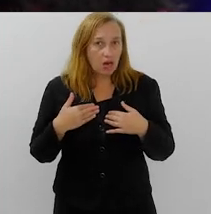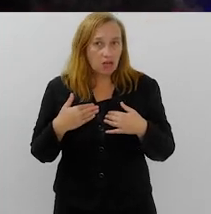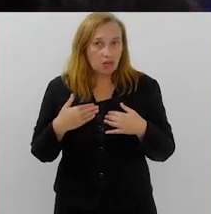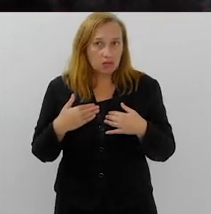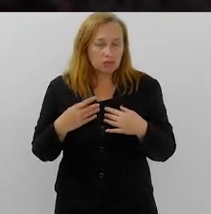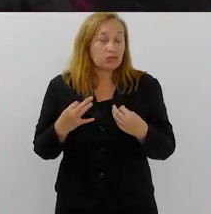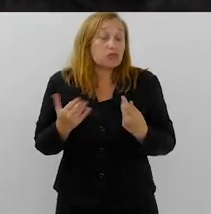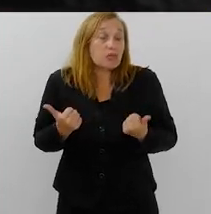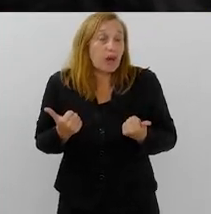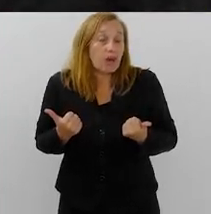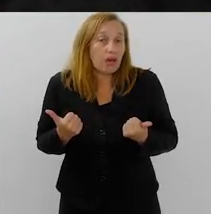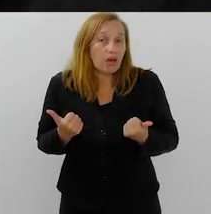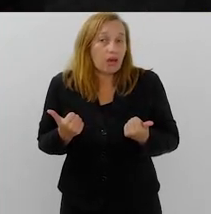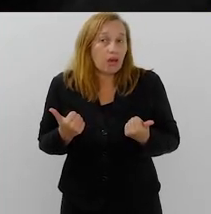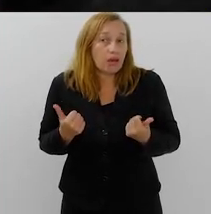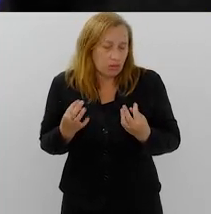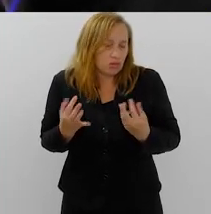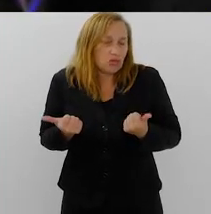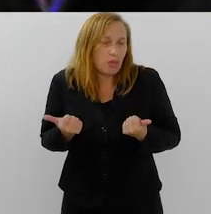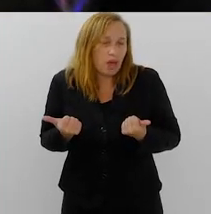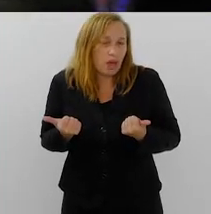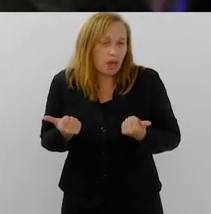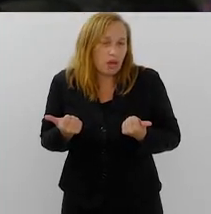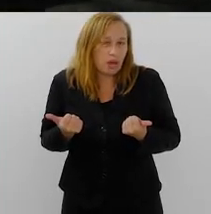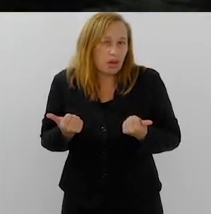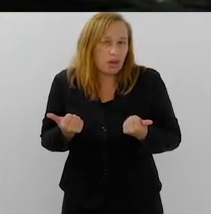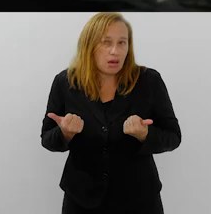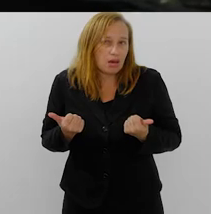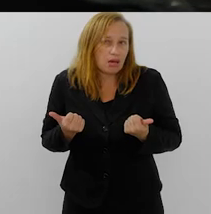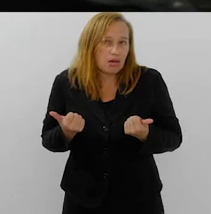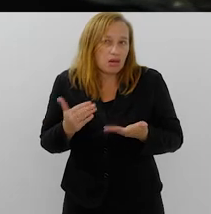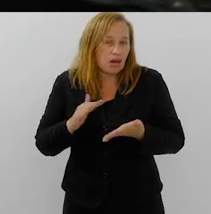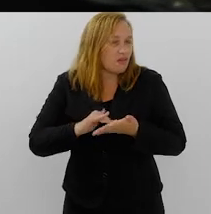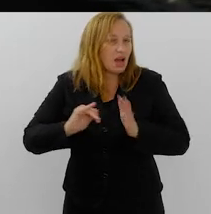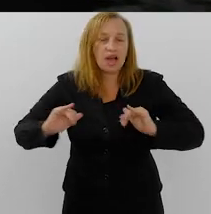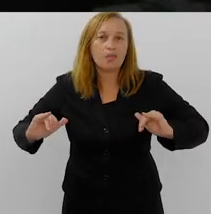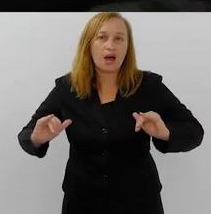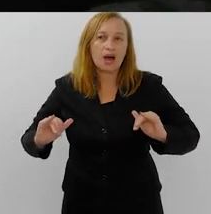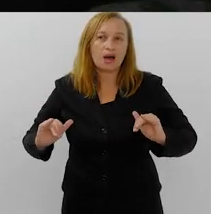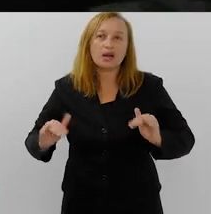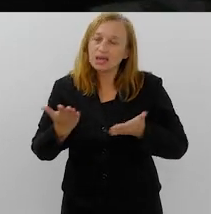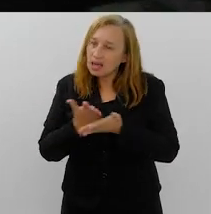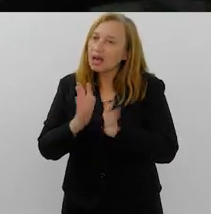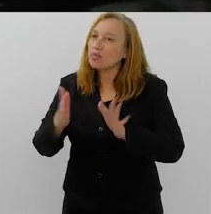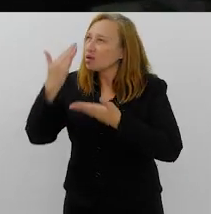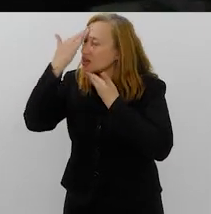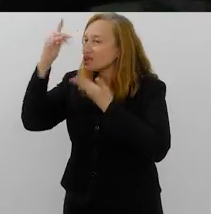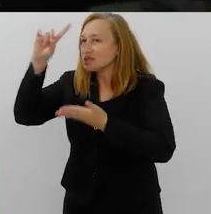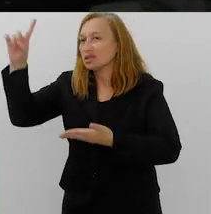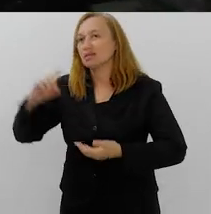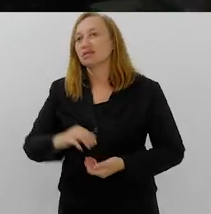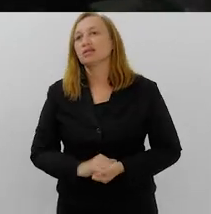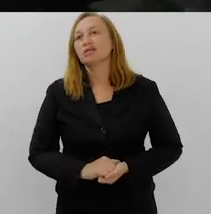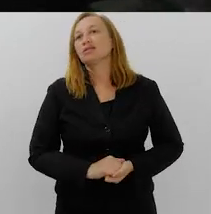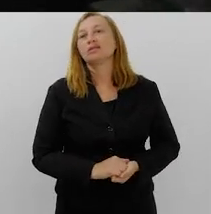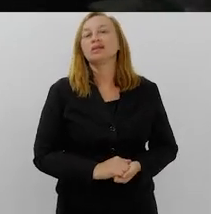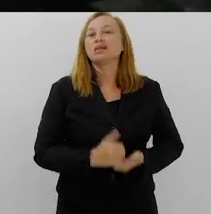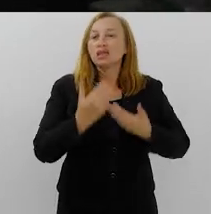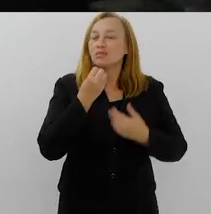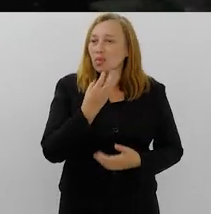e eu tudo tá tudo bem e eu para mim tá tudo bem eu falava para mim mesmo tá tudo bem ISO vai passar e passou graças a